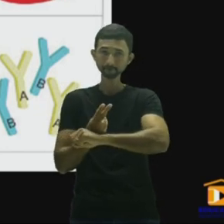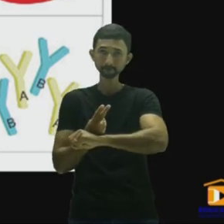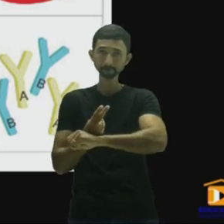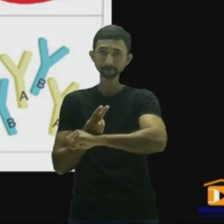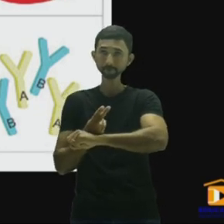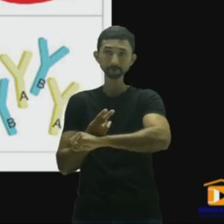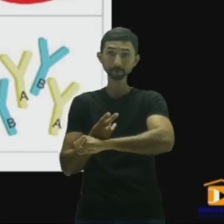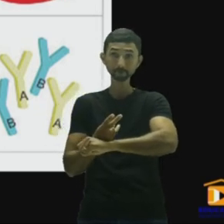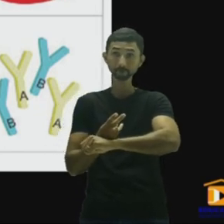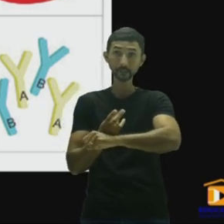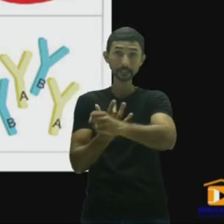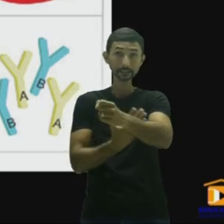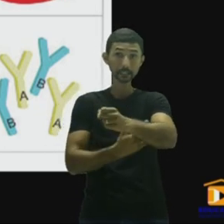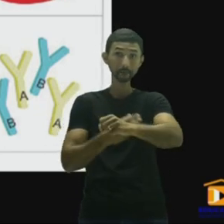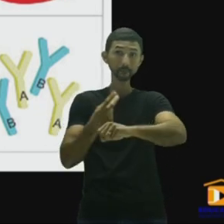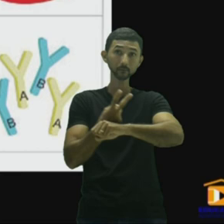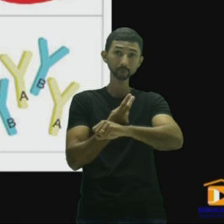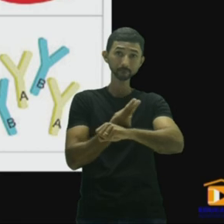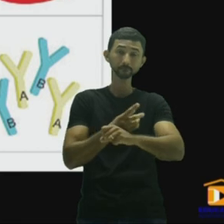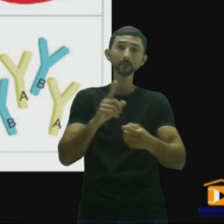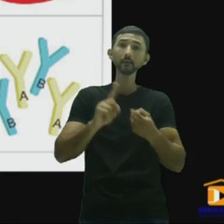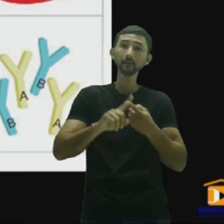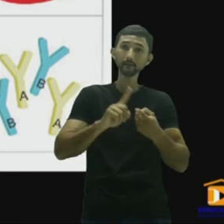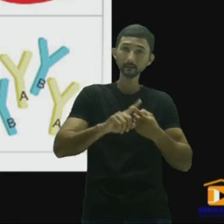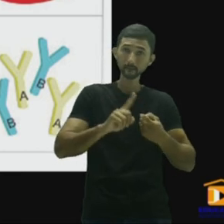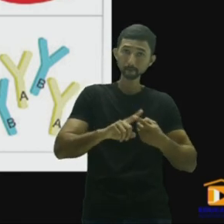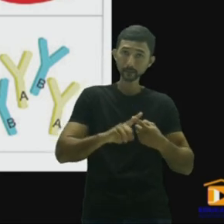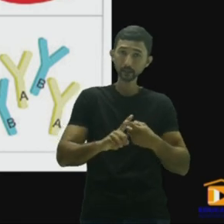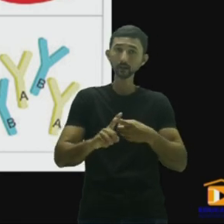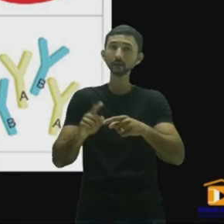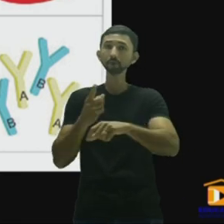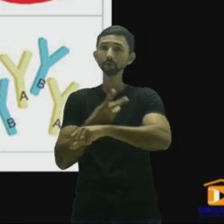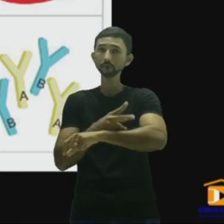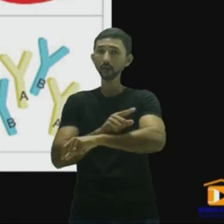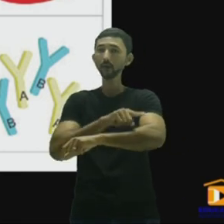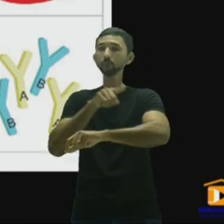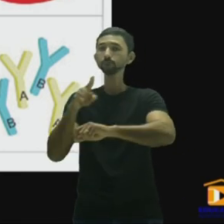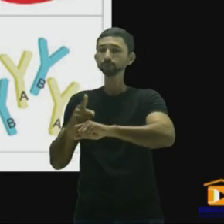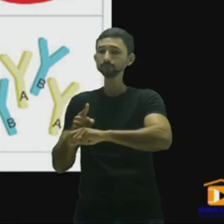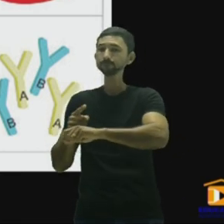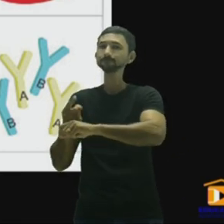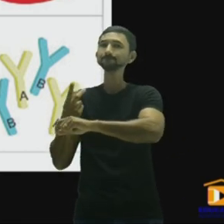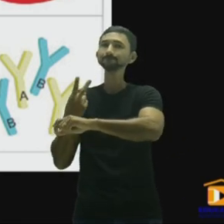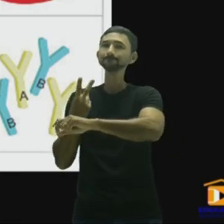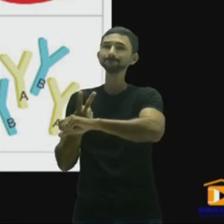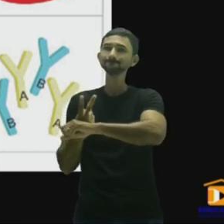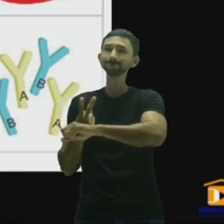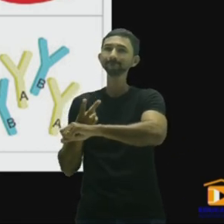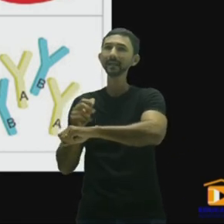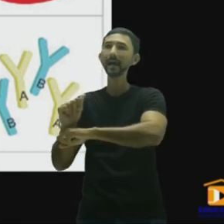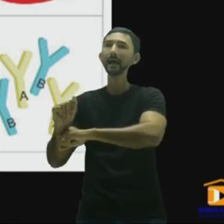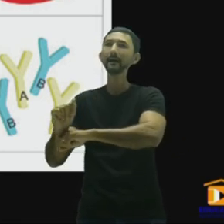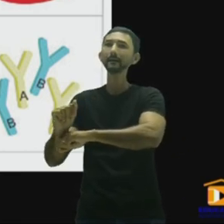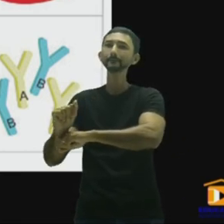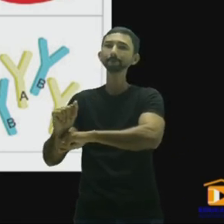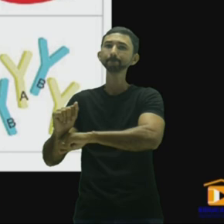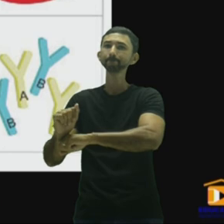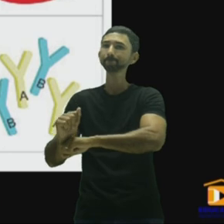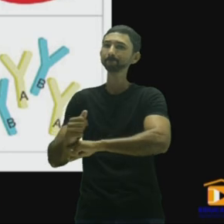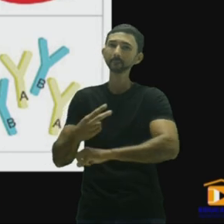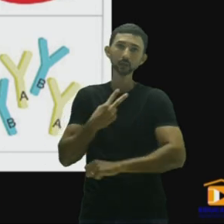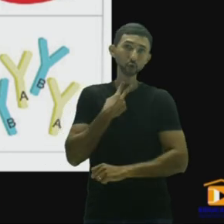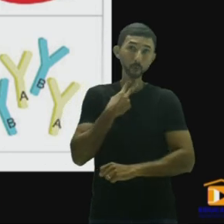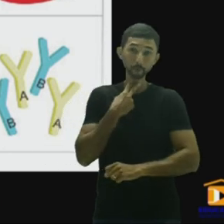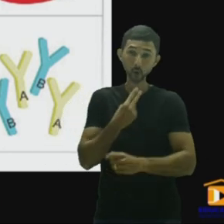não pode receber B. Assim como quem é B já tem anticorpos anti-A, ou seja, não vai receber A. Tá? Quem é